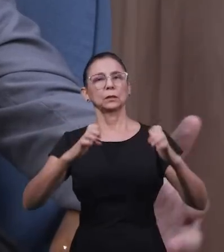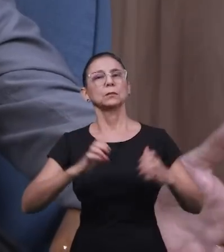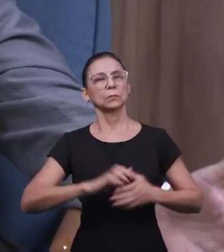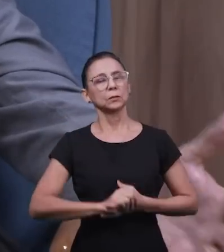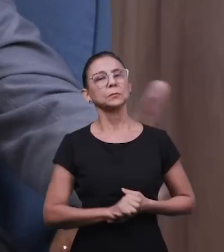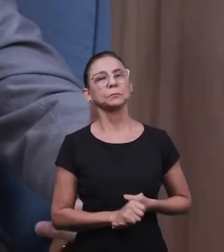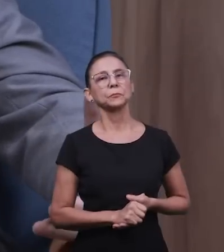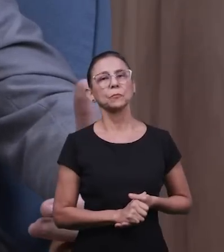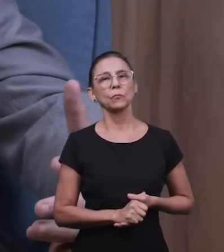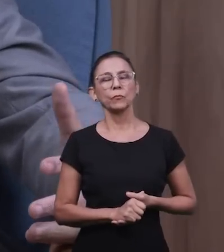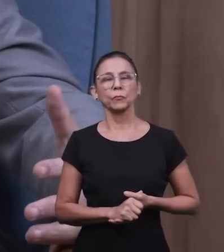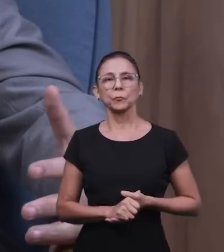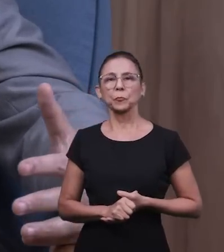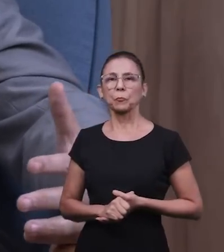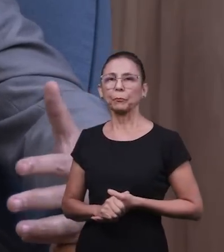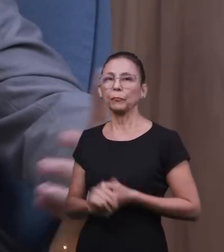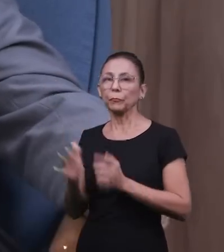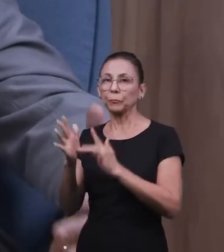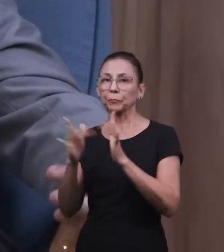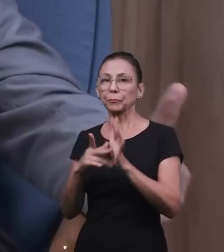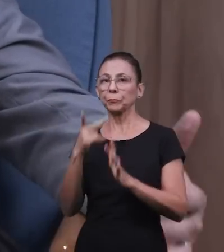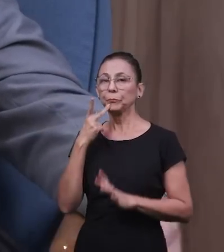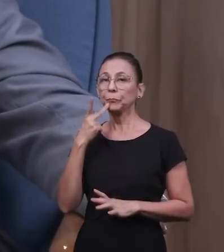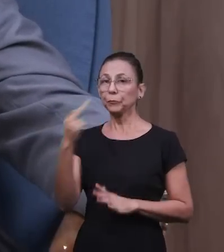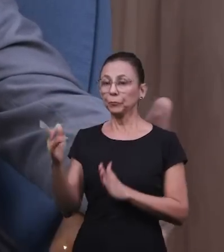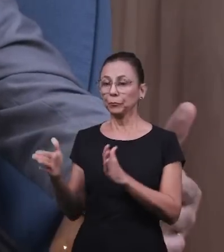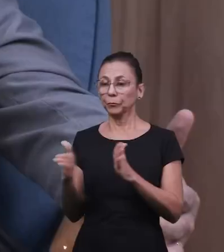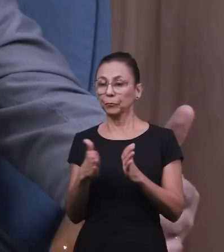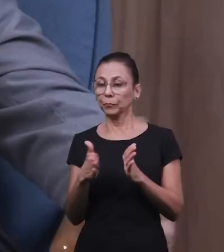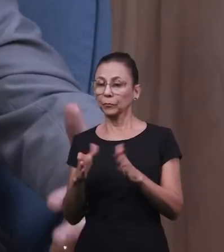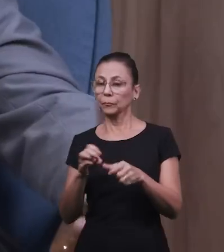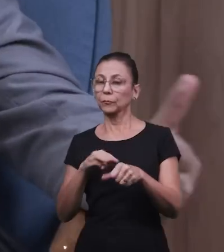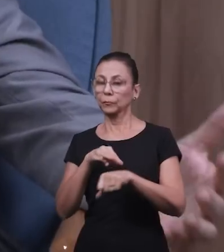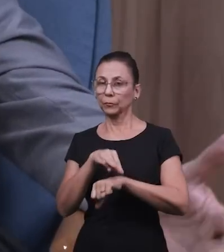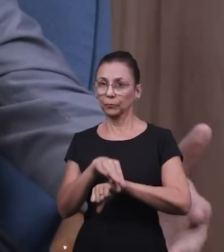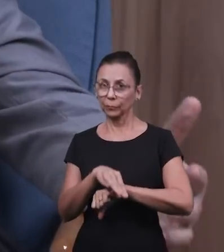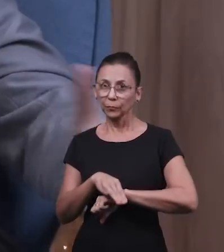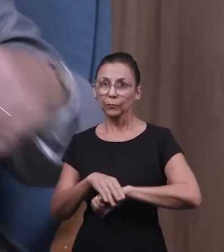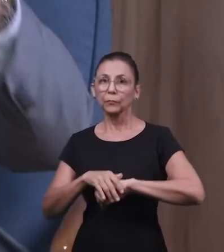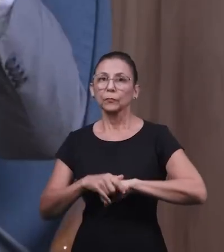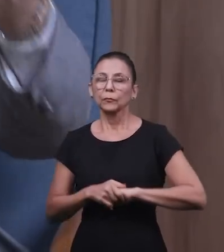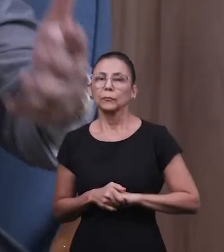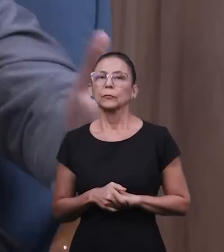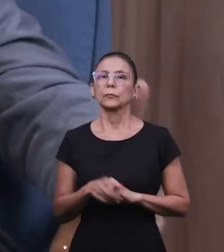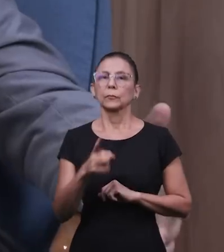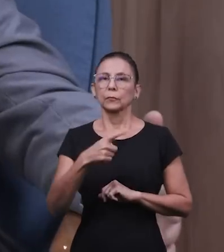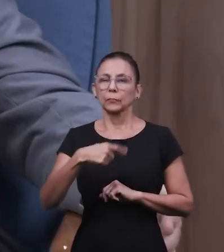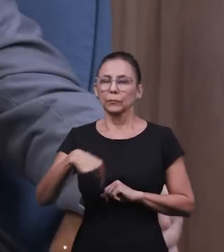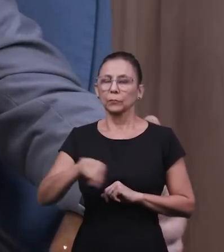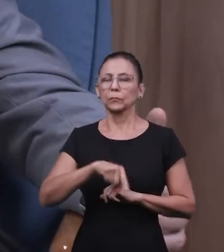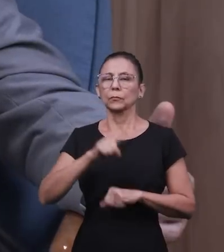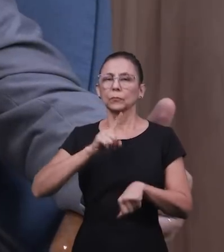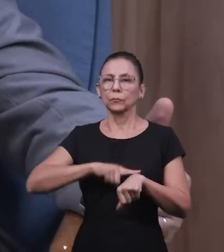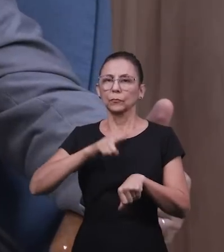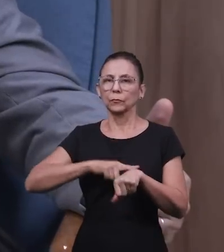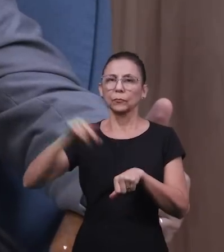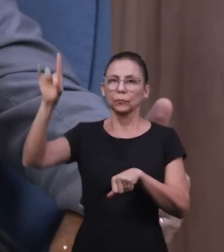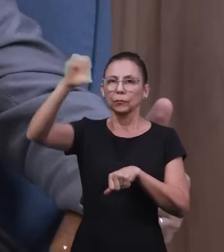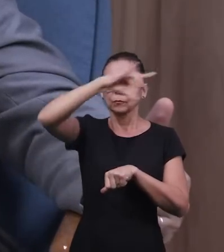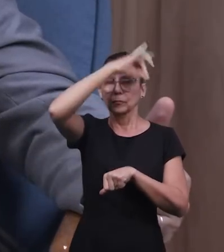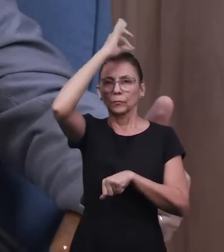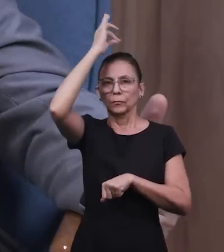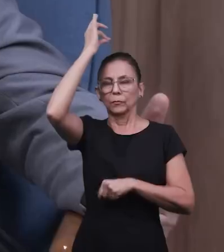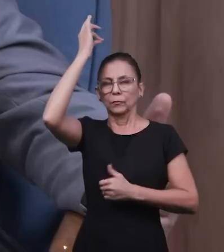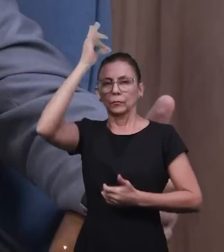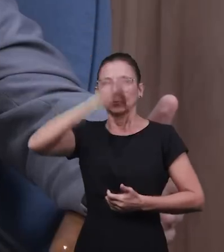tudo aquilo que Jesus havia dito no seu ministério. Passaram a entender, porque os olhos foram abertos pelo Espírito Santo de Deus.